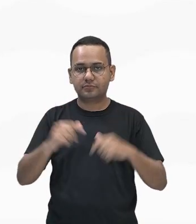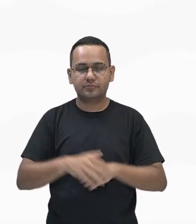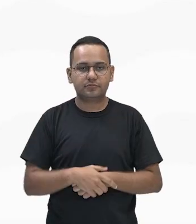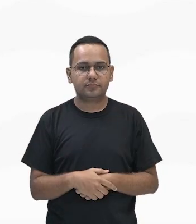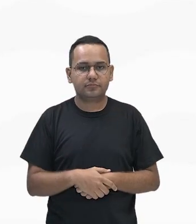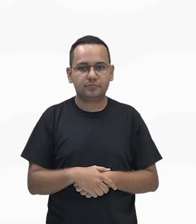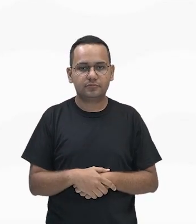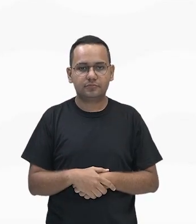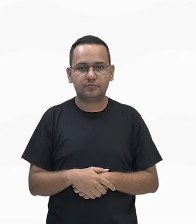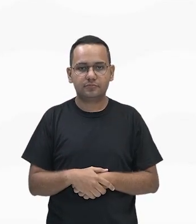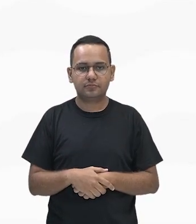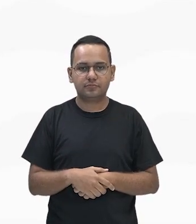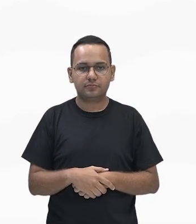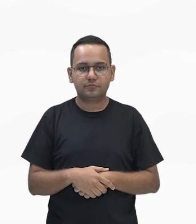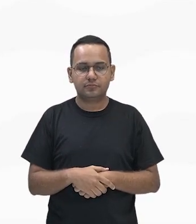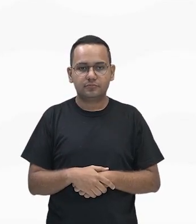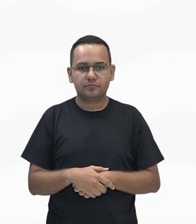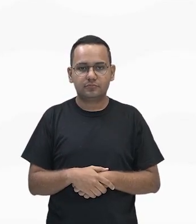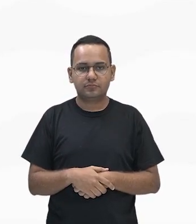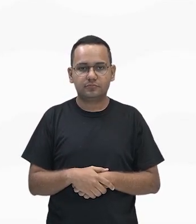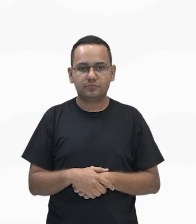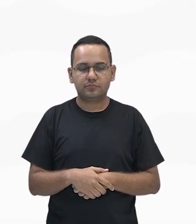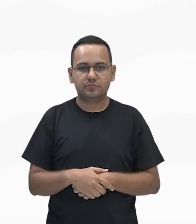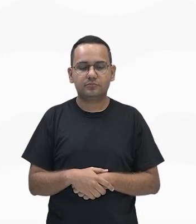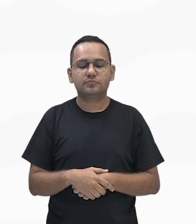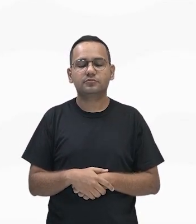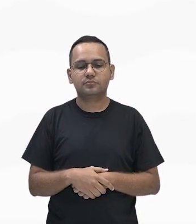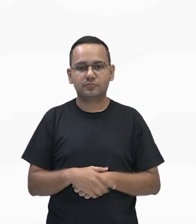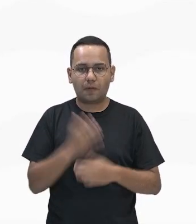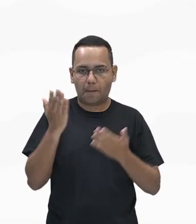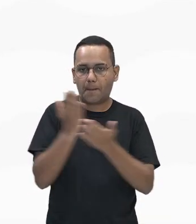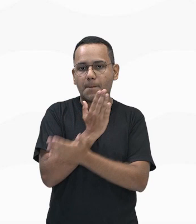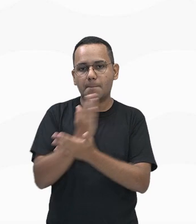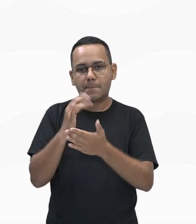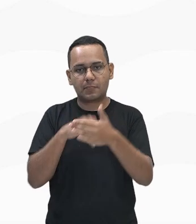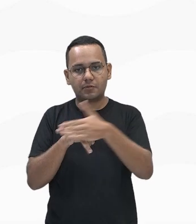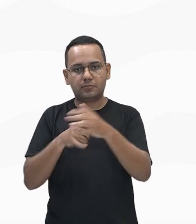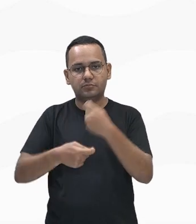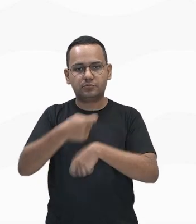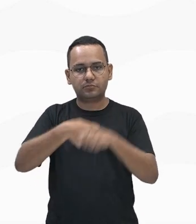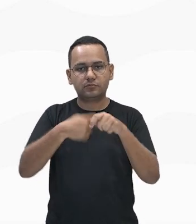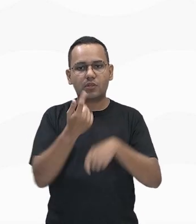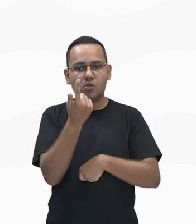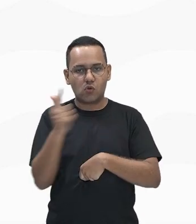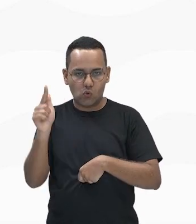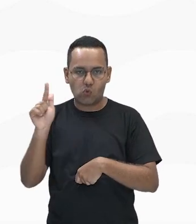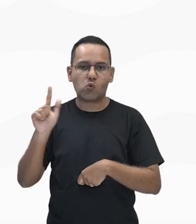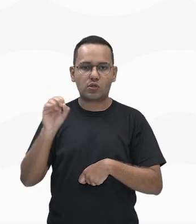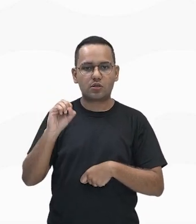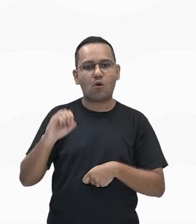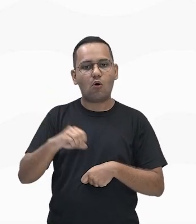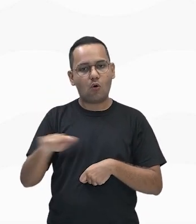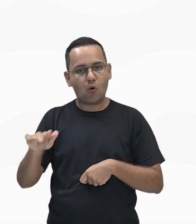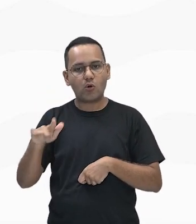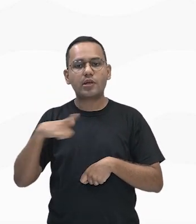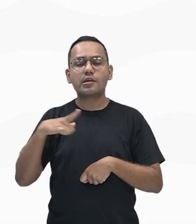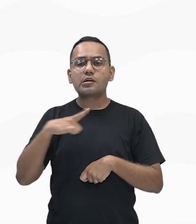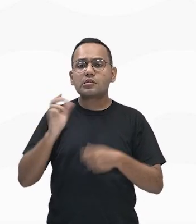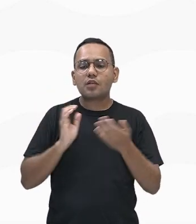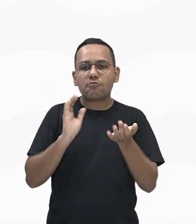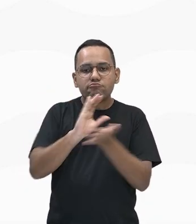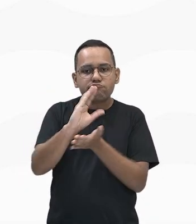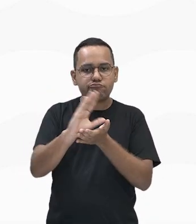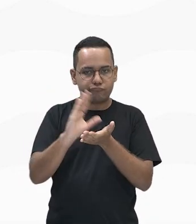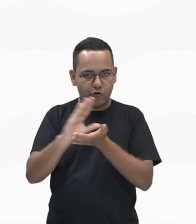de conservação. Algumas instituições financeiras e agências governamentais oferecem linhas de créditos especiais para projetos